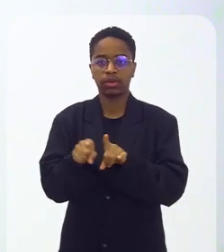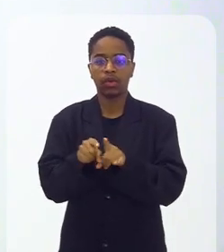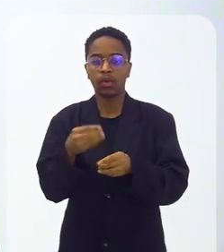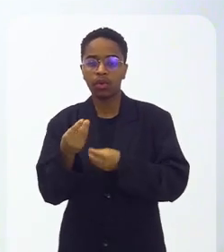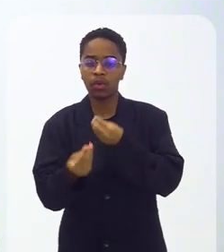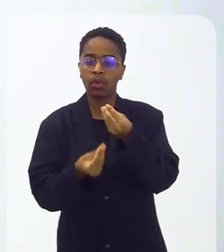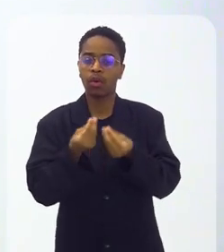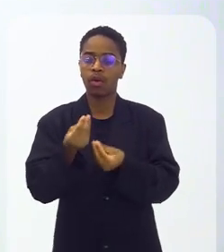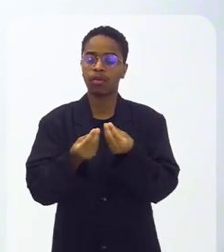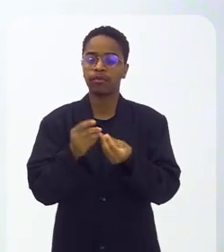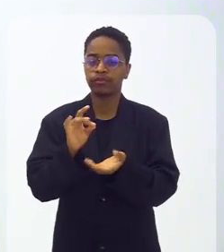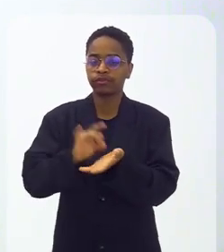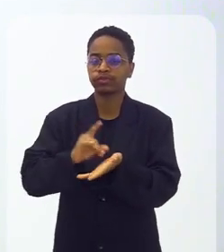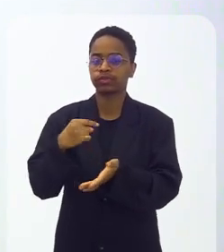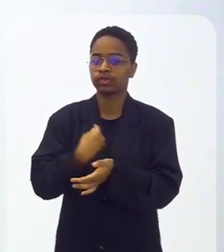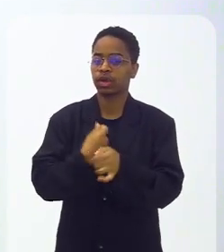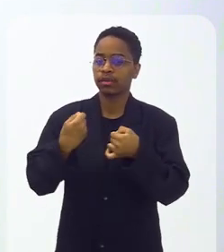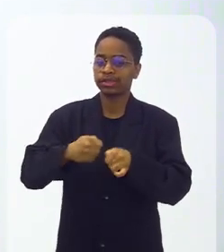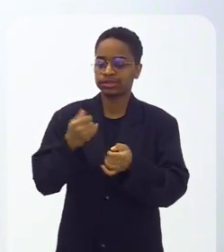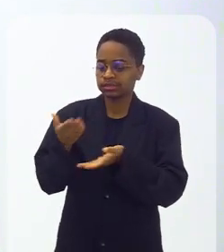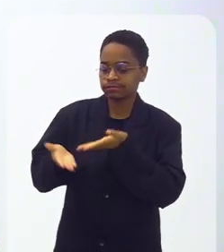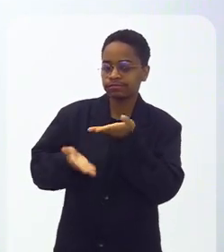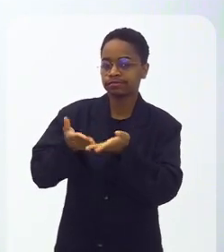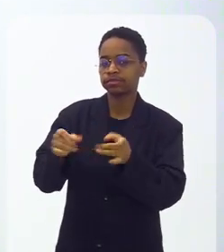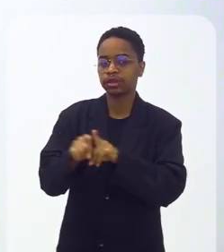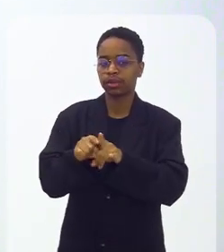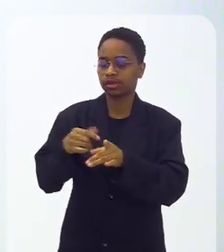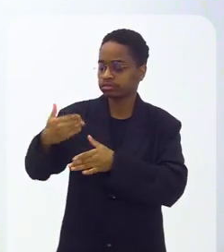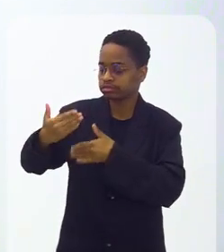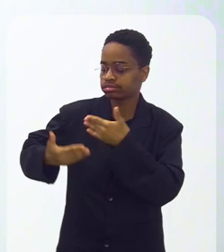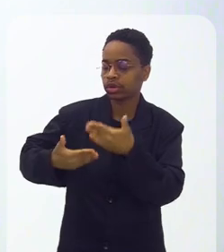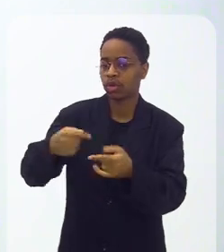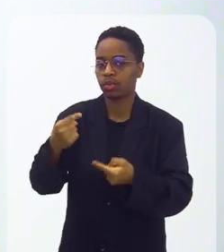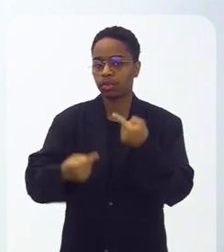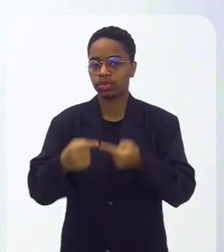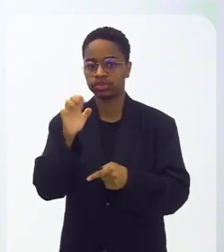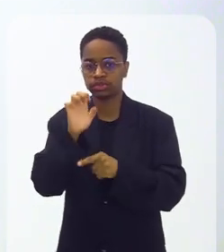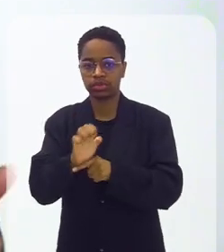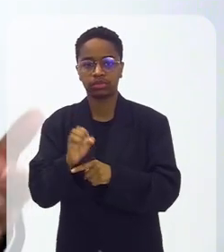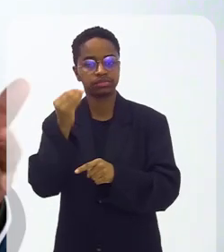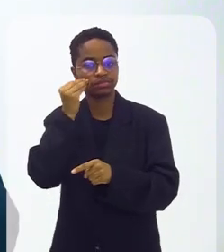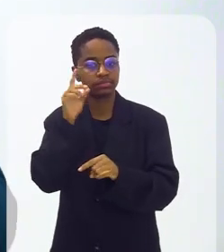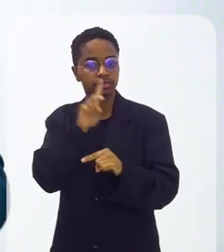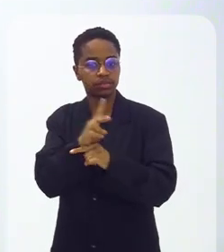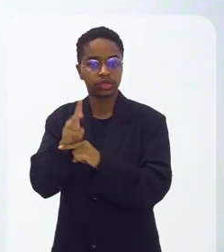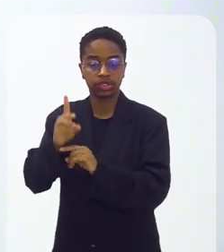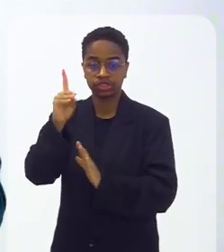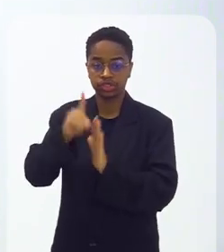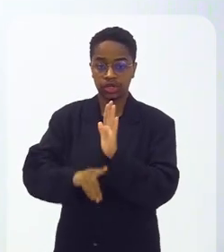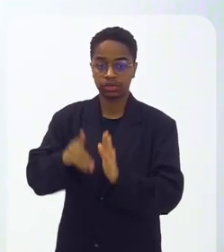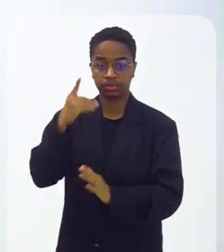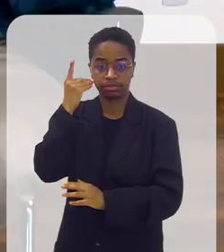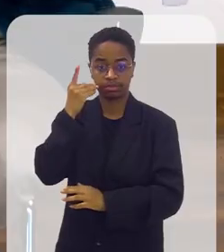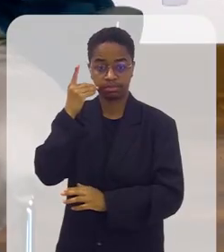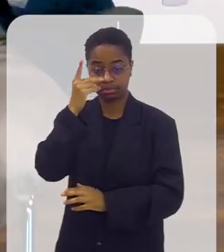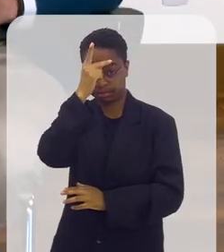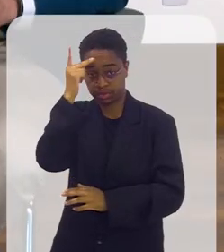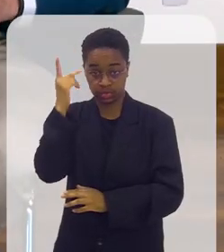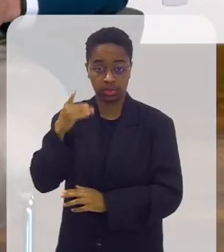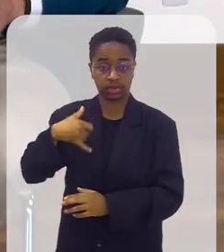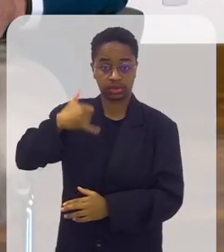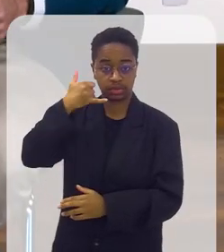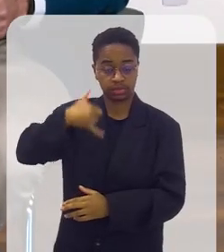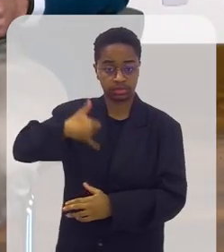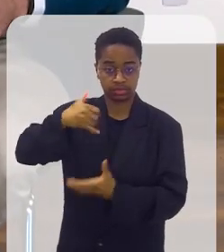nós devemos tratar e caminhar com a política estadual de proteção da defesa dos direitos da pessoa idosa. Seja